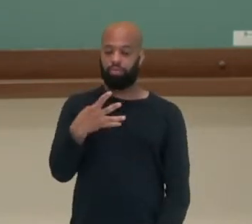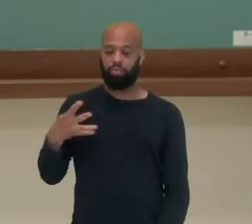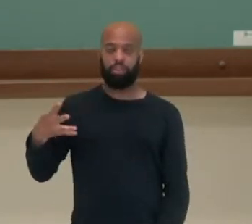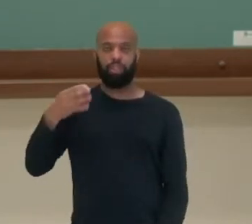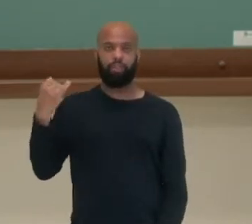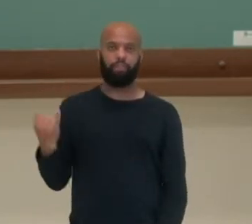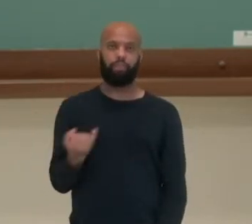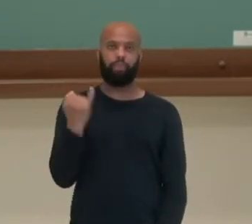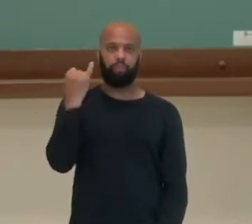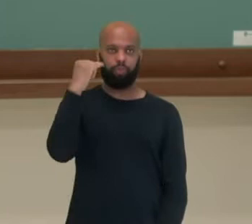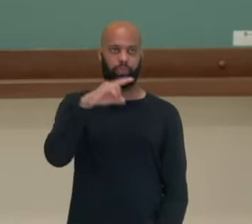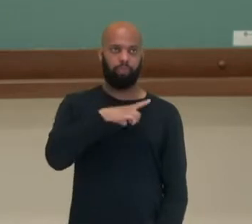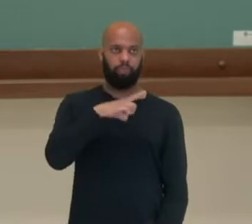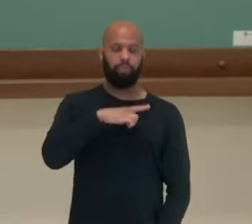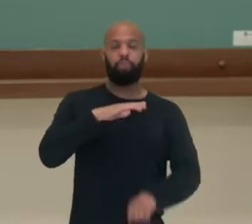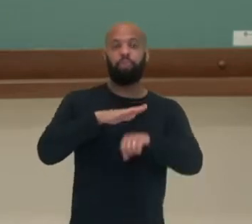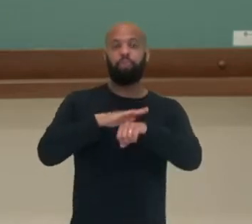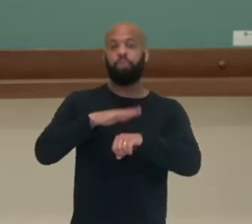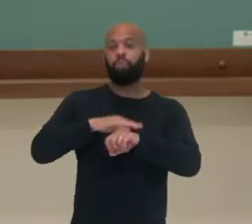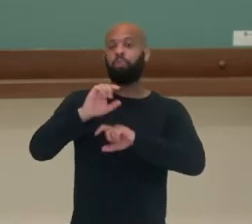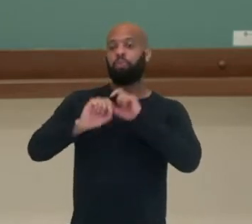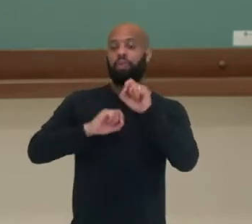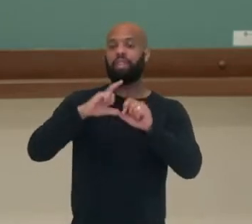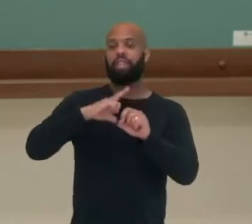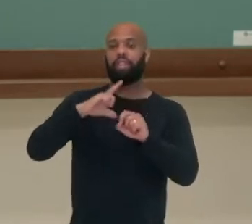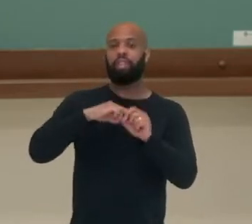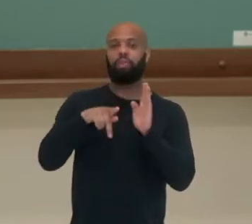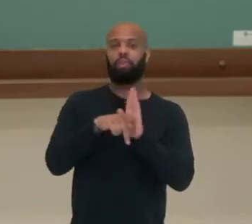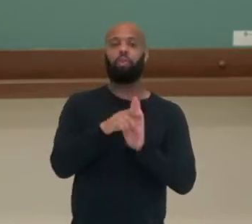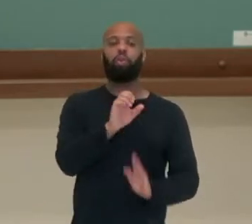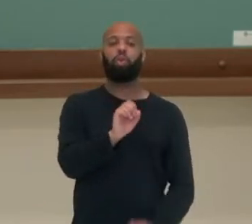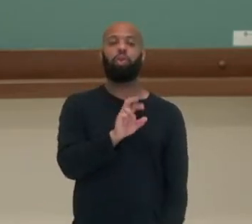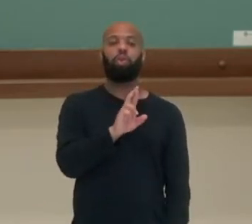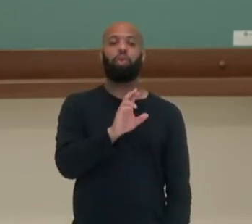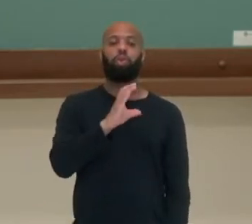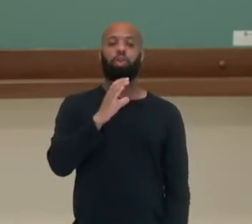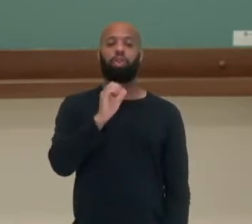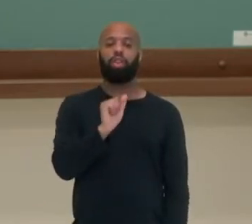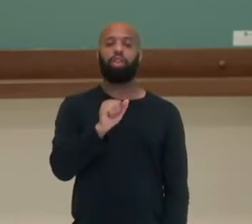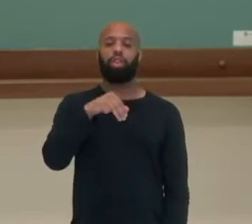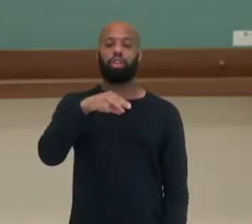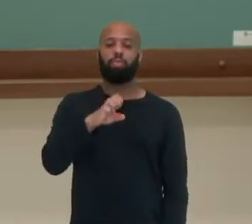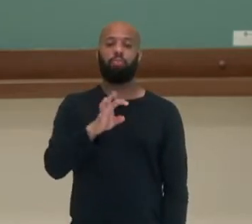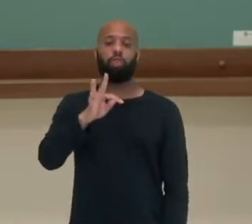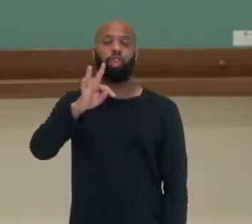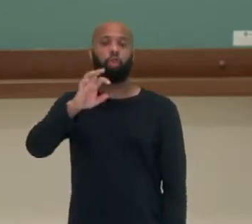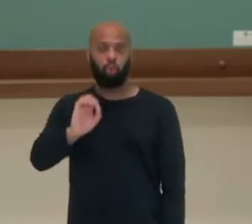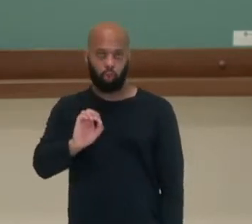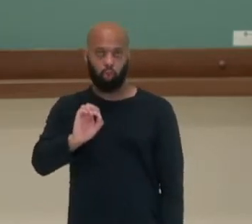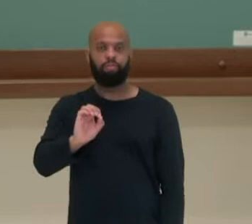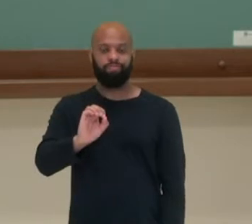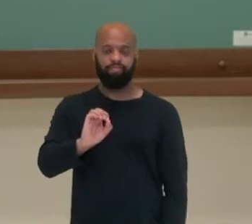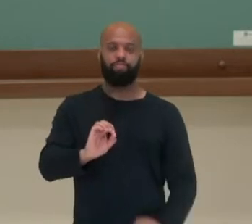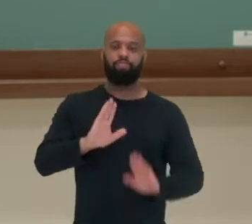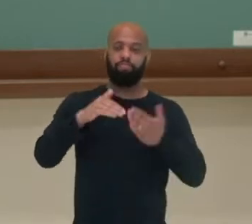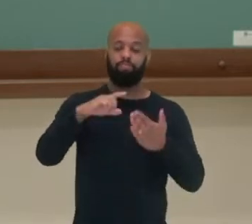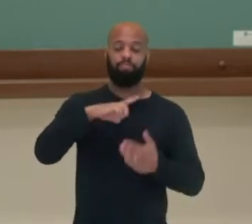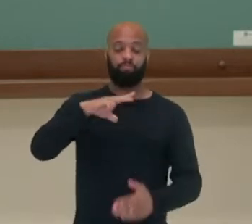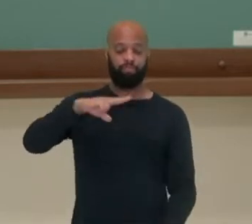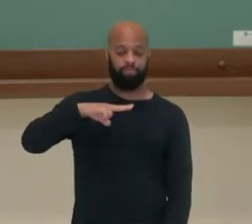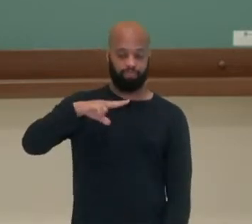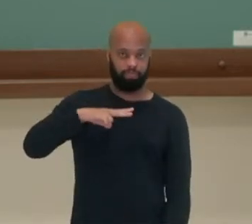extremamente importante quando a gente trabalha com orçamento. A gente já falou sobre isso quando a gente estava falando do orçamento pessoal